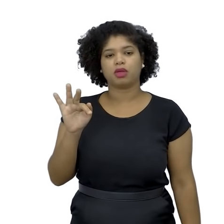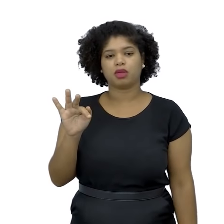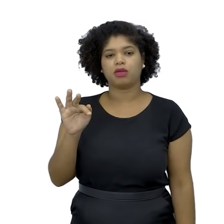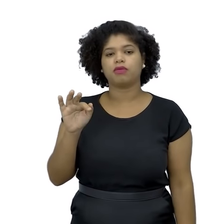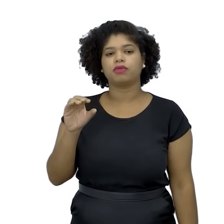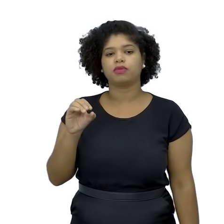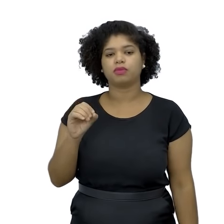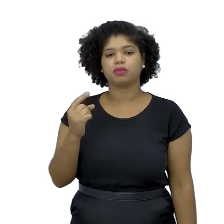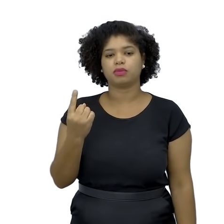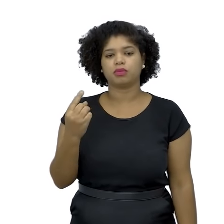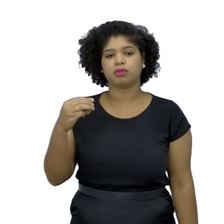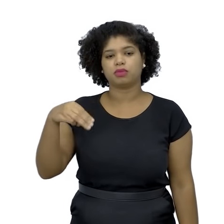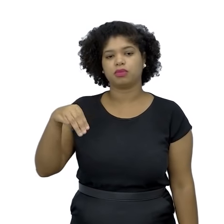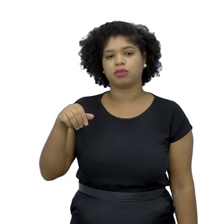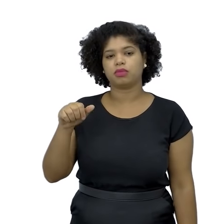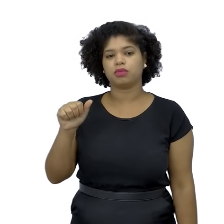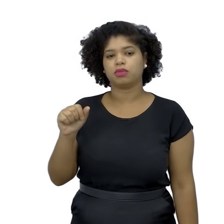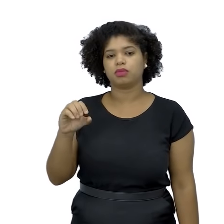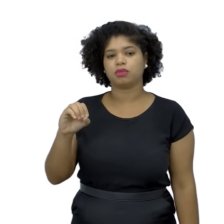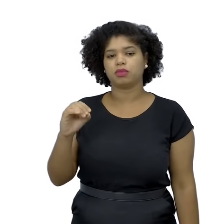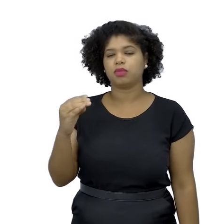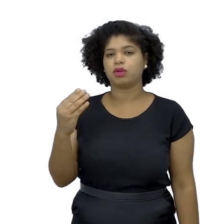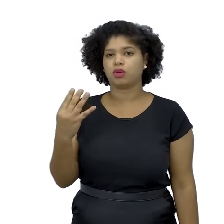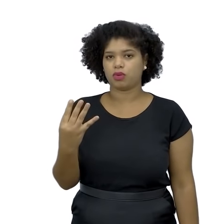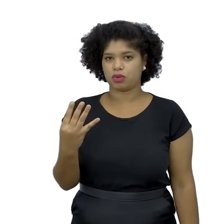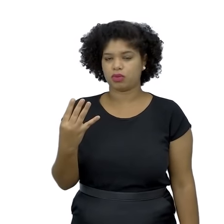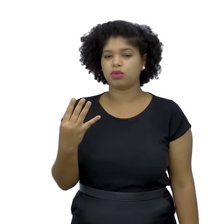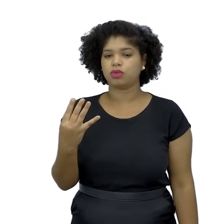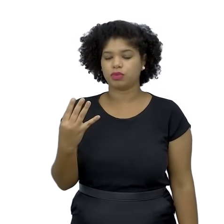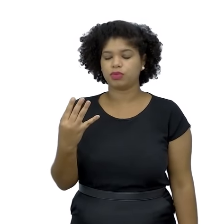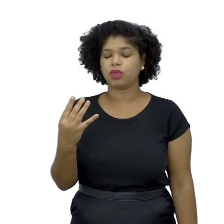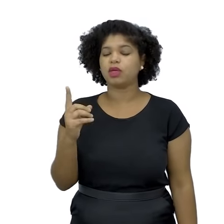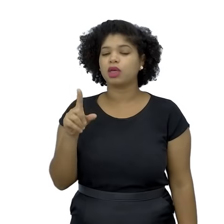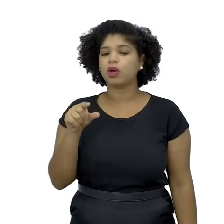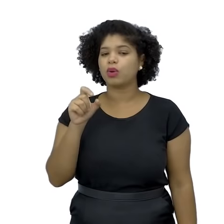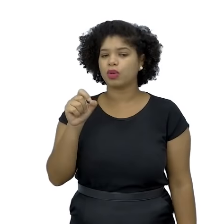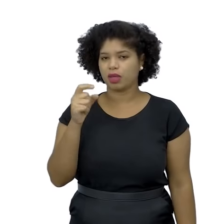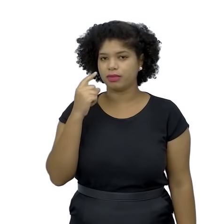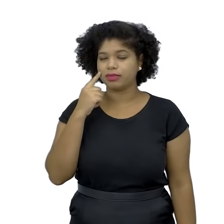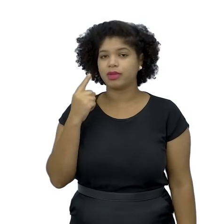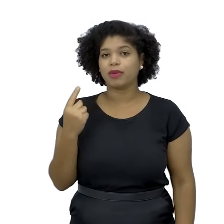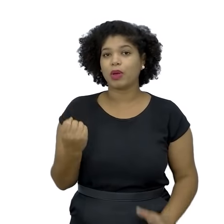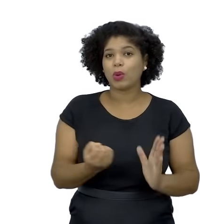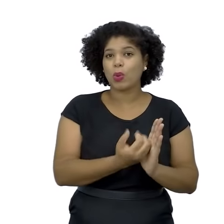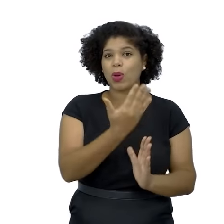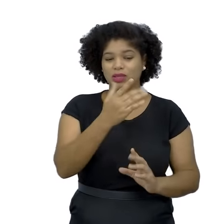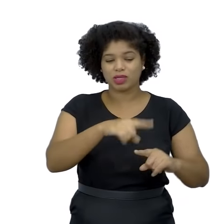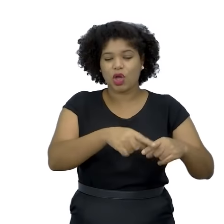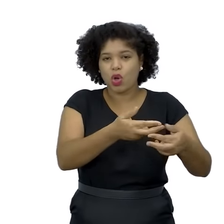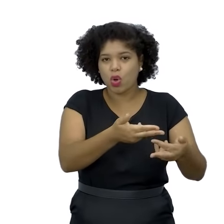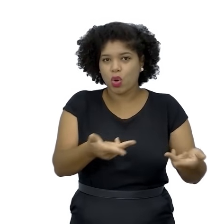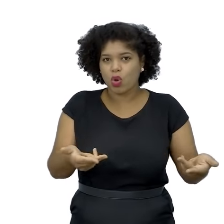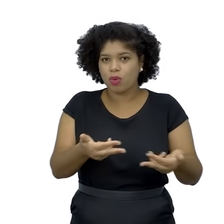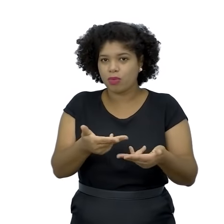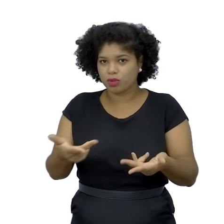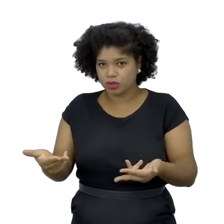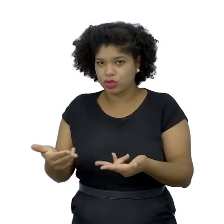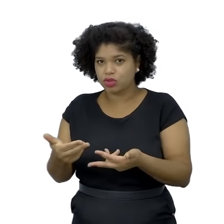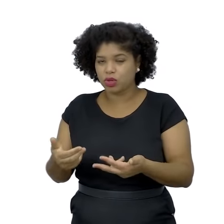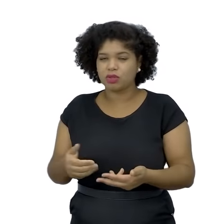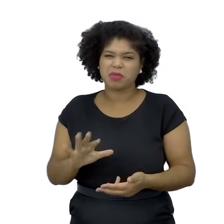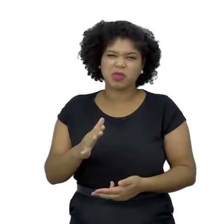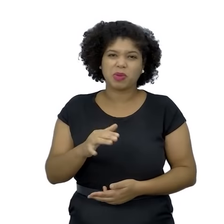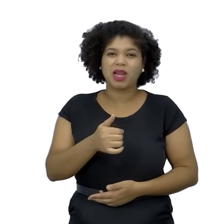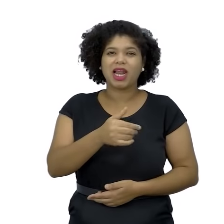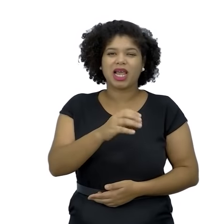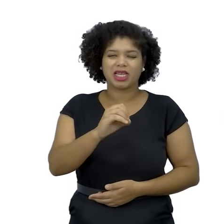AEF01MA04, né, que no caso aqui, né, contar a quantidade de objetos de coleções até 100